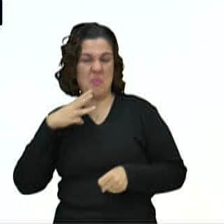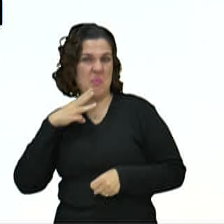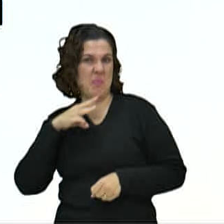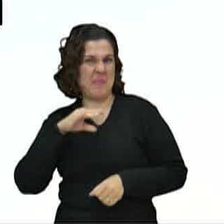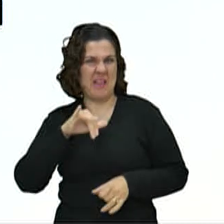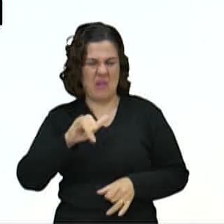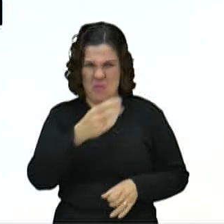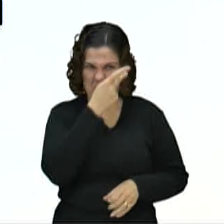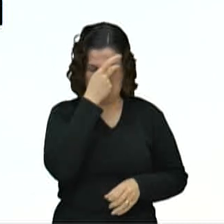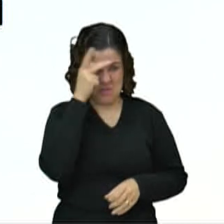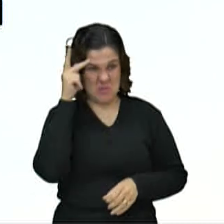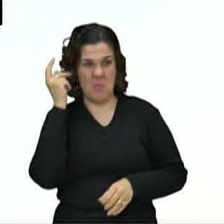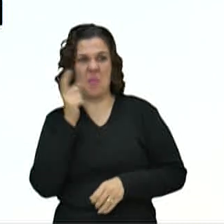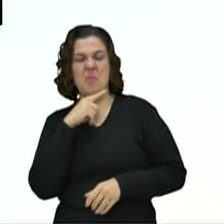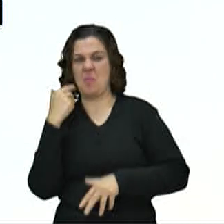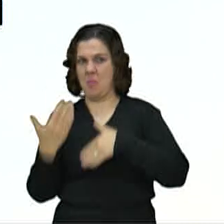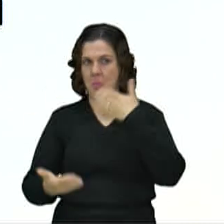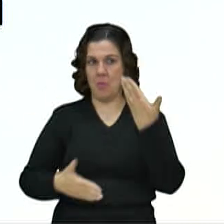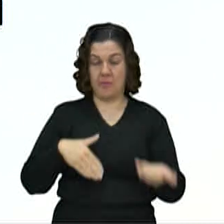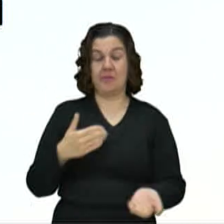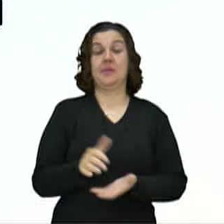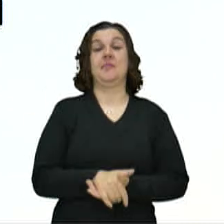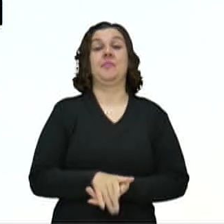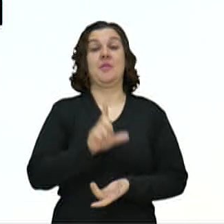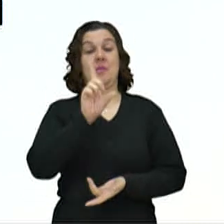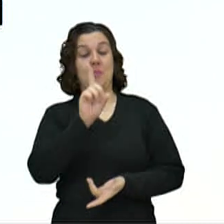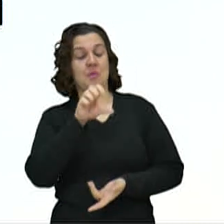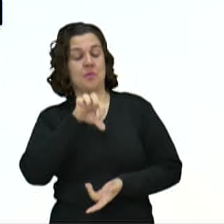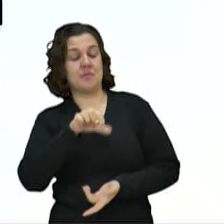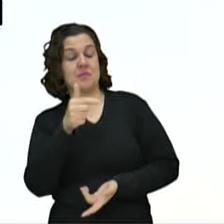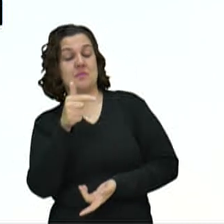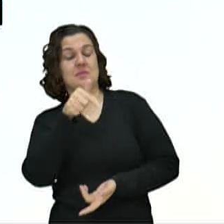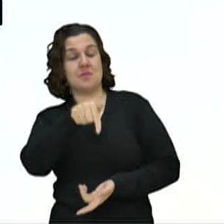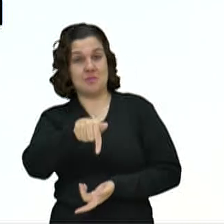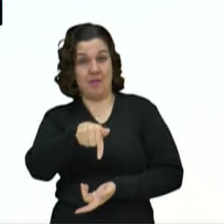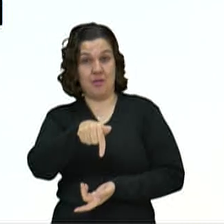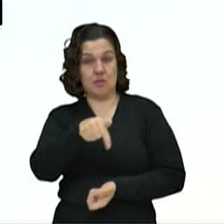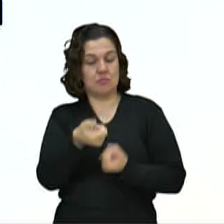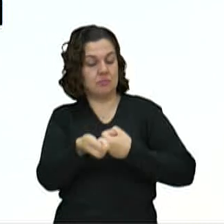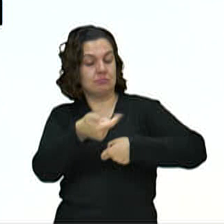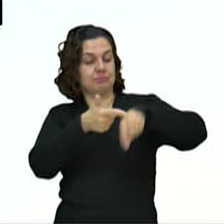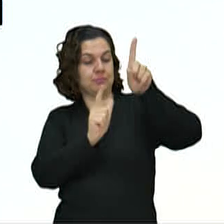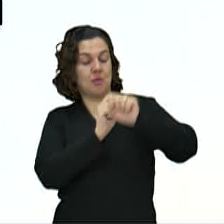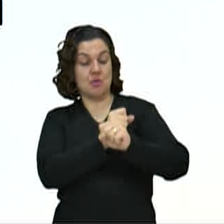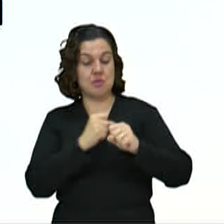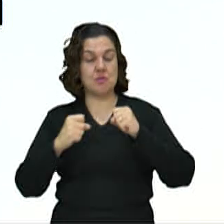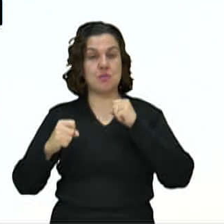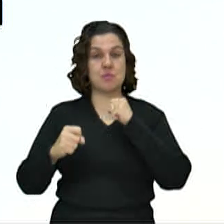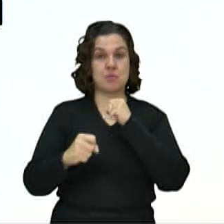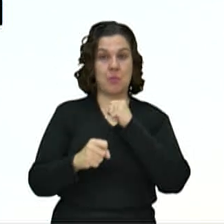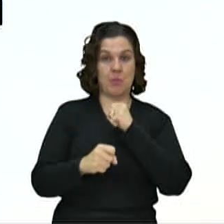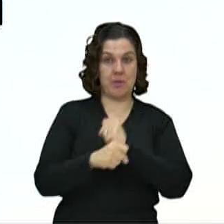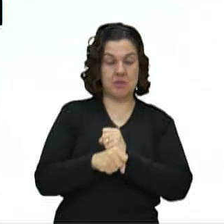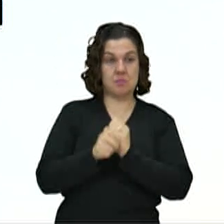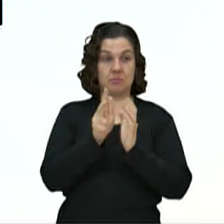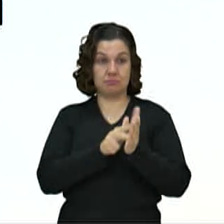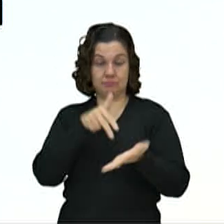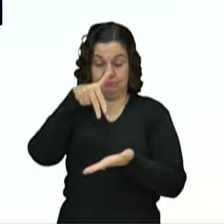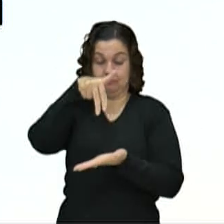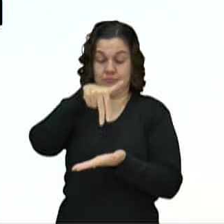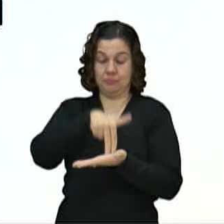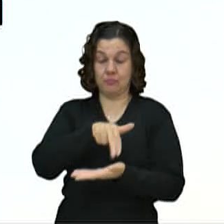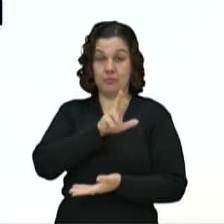de mortos. Em 1917, uma revolução socialista tomou o poder